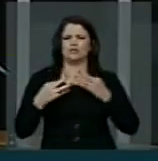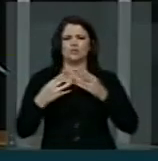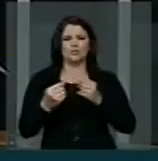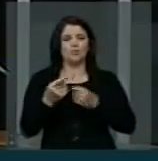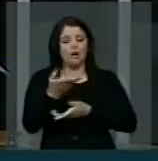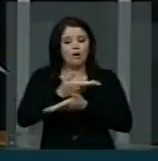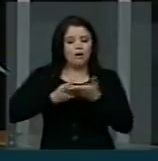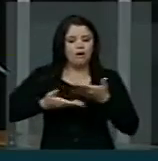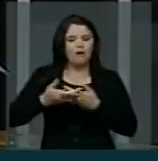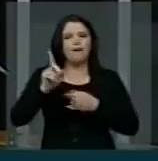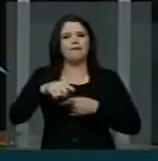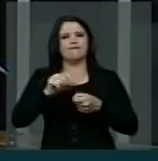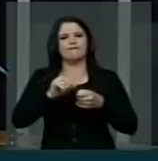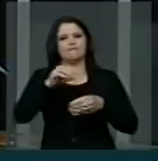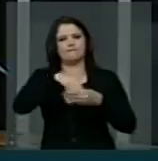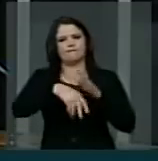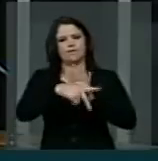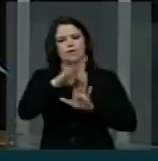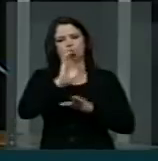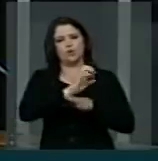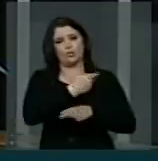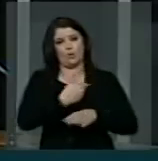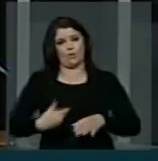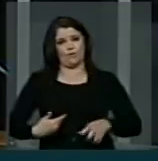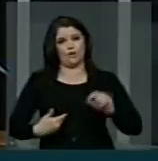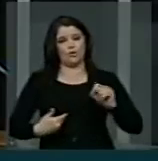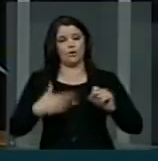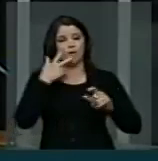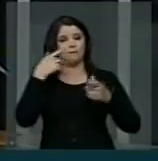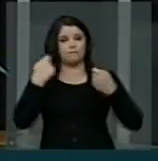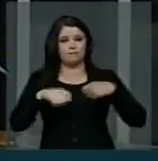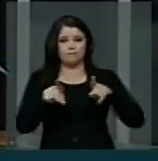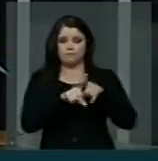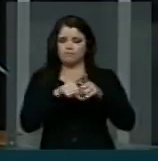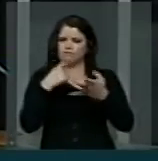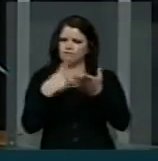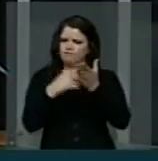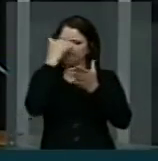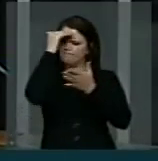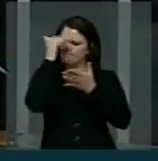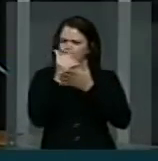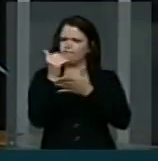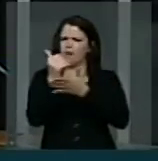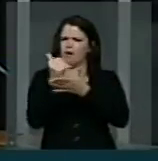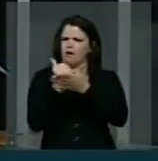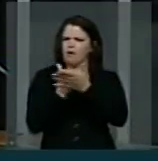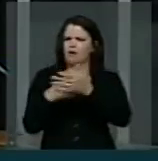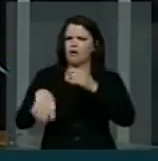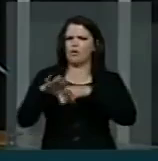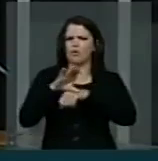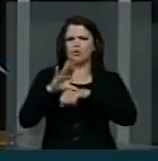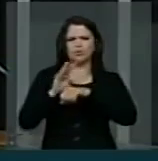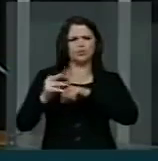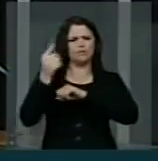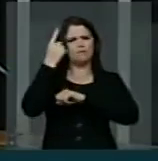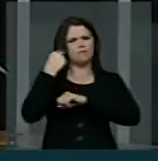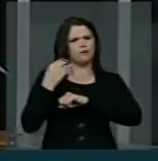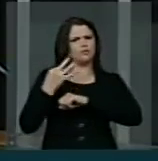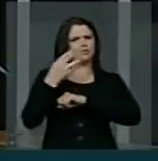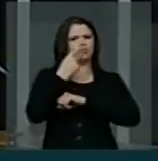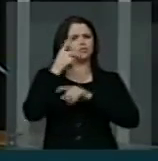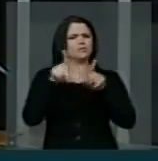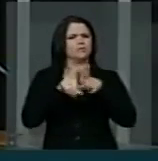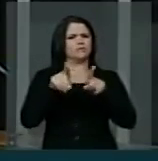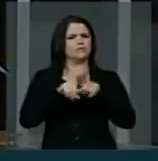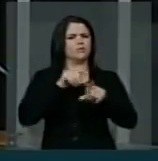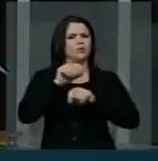mediação é feita pelo Estado brasileiro, que deve também cumprir as determinações constitucionais e